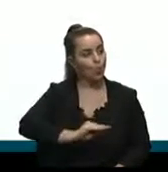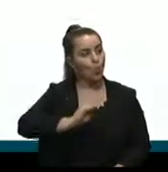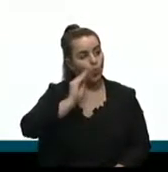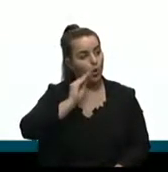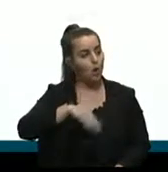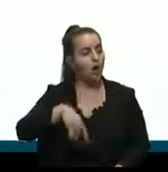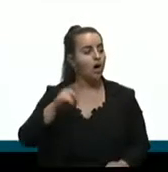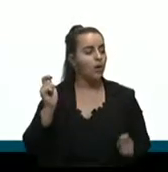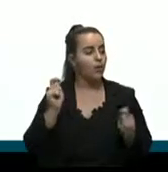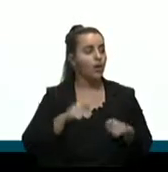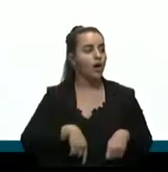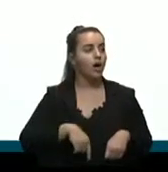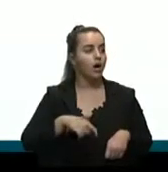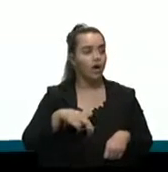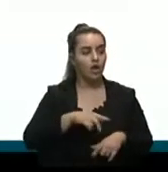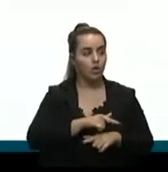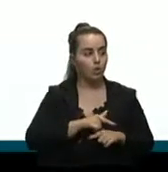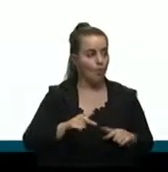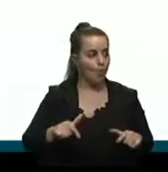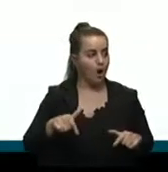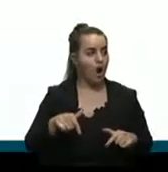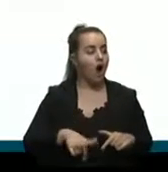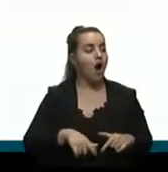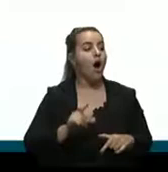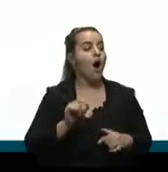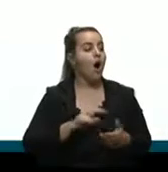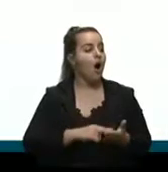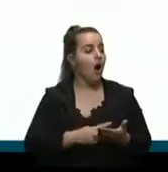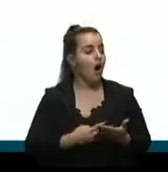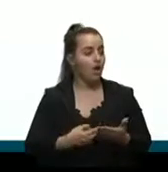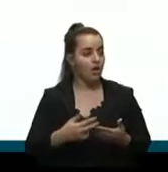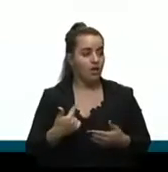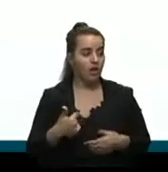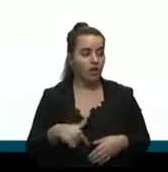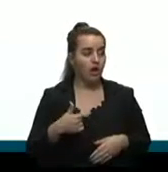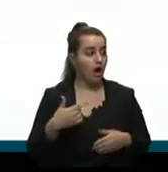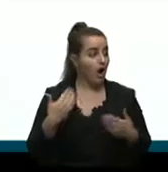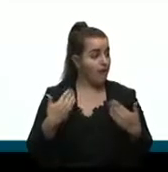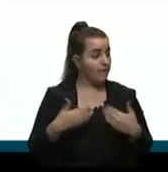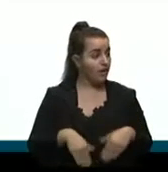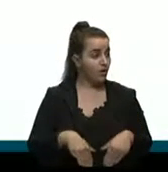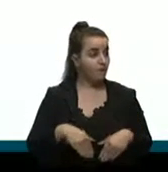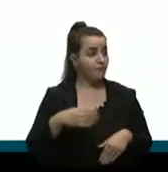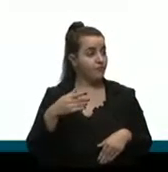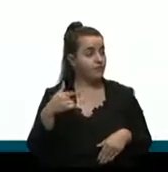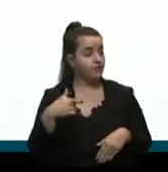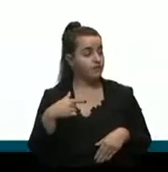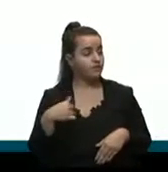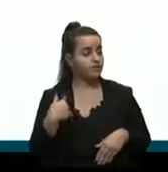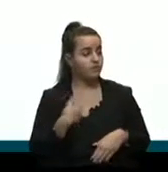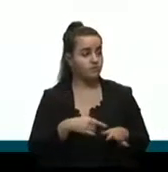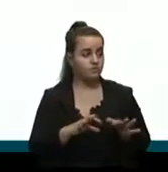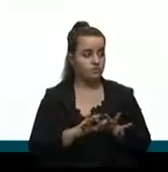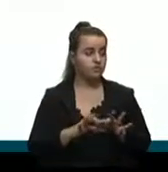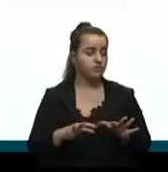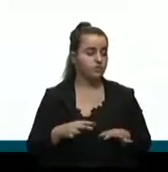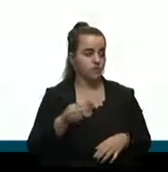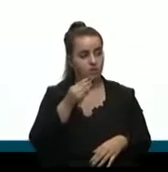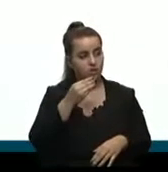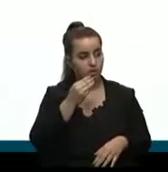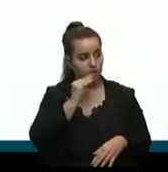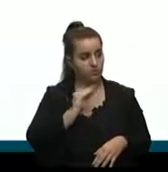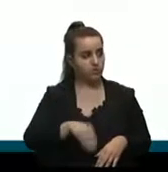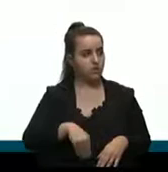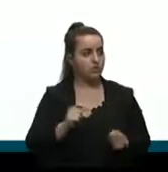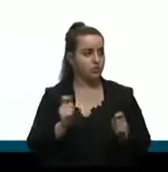a hipótese nula. Isto é, não há indícios suficientes que nos